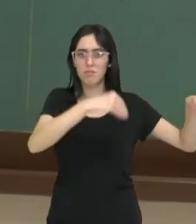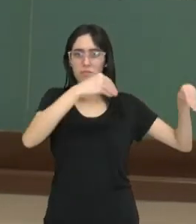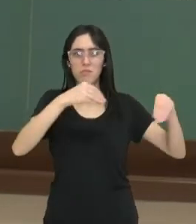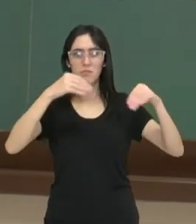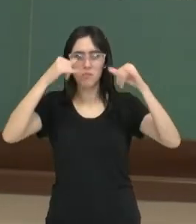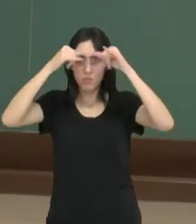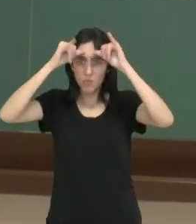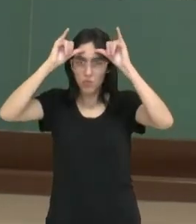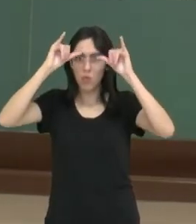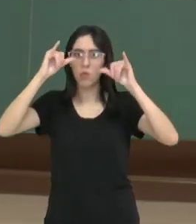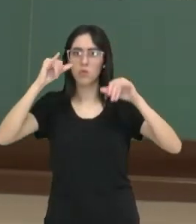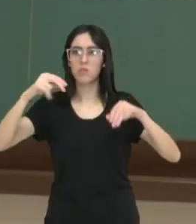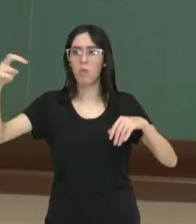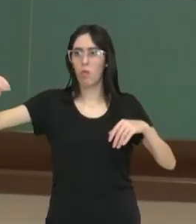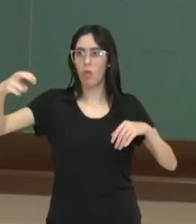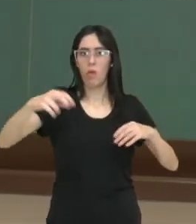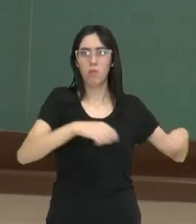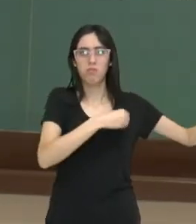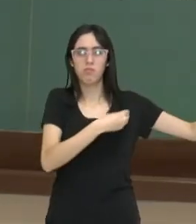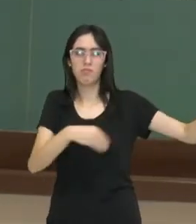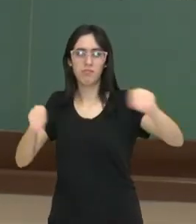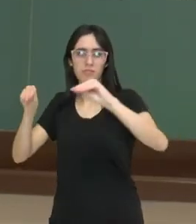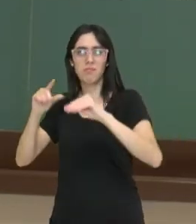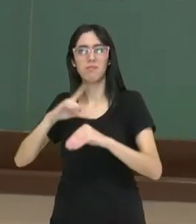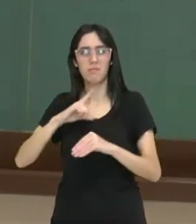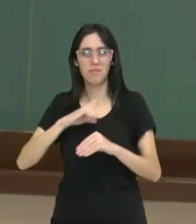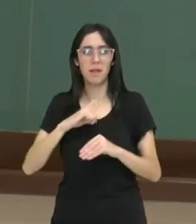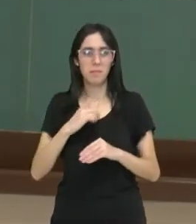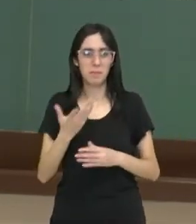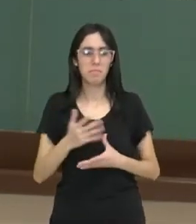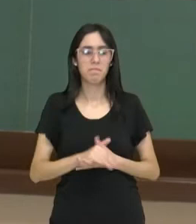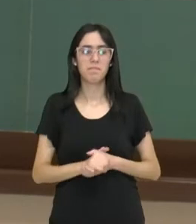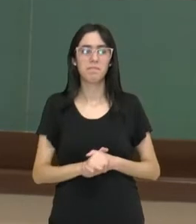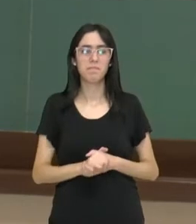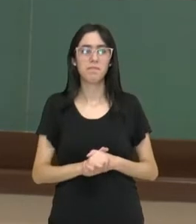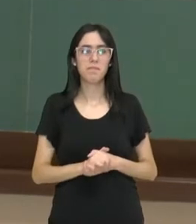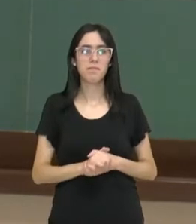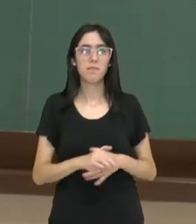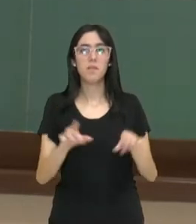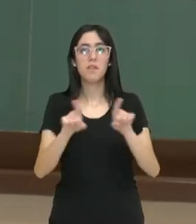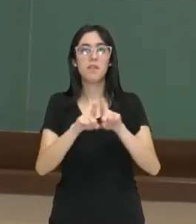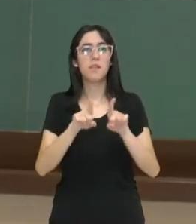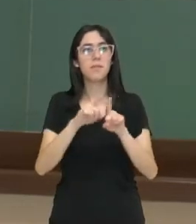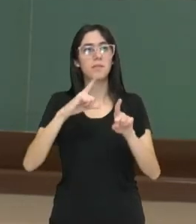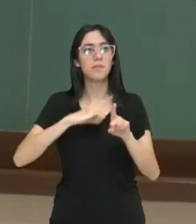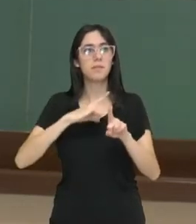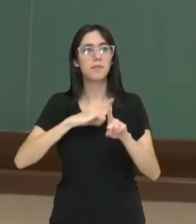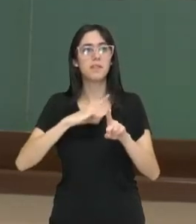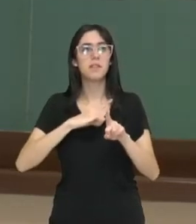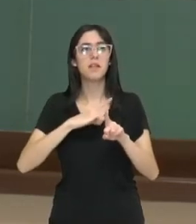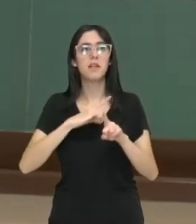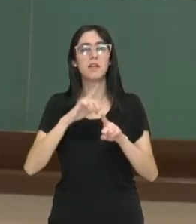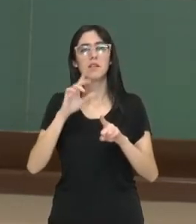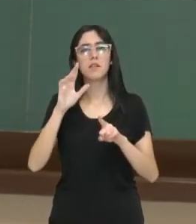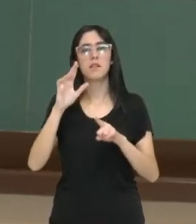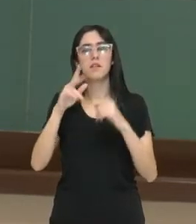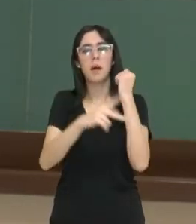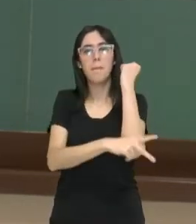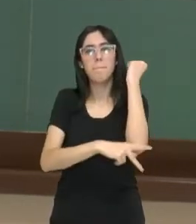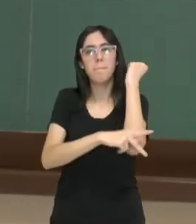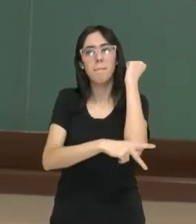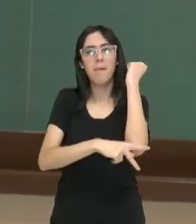que o toro tem que ir atrás. A paisagem da praça